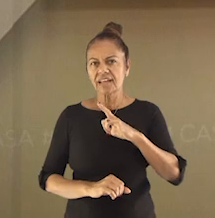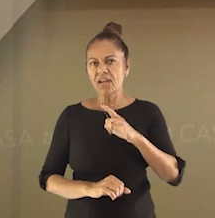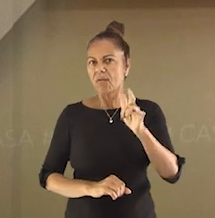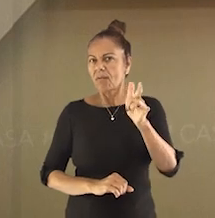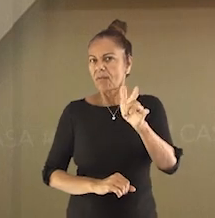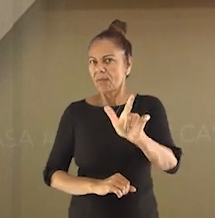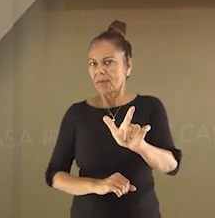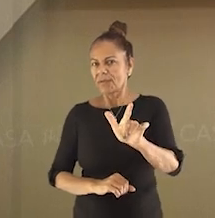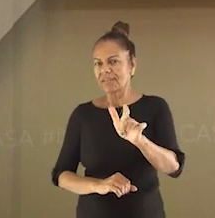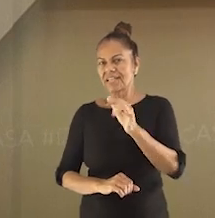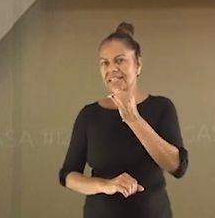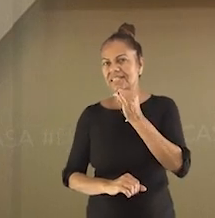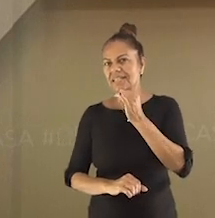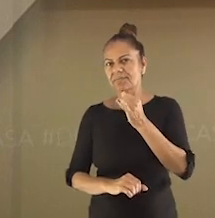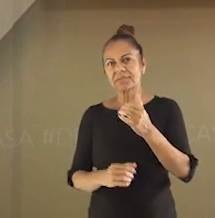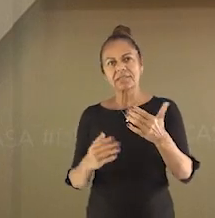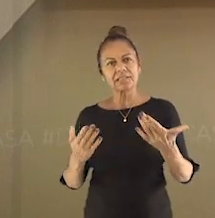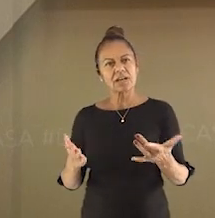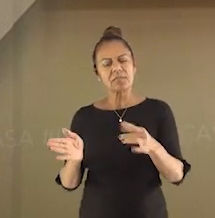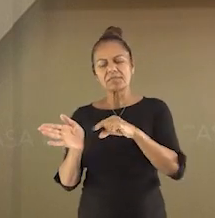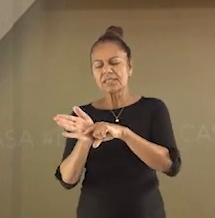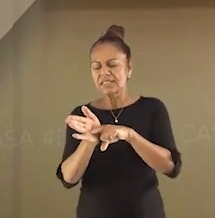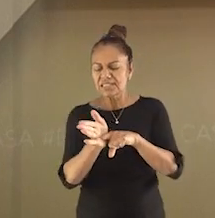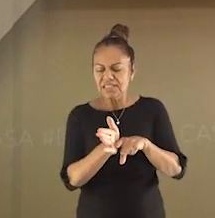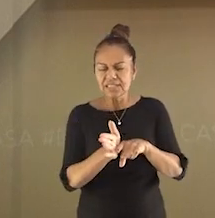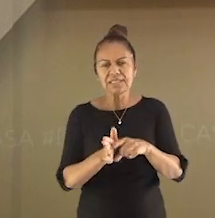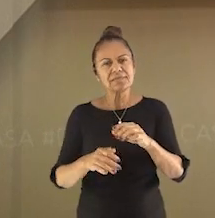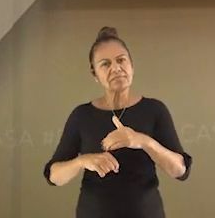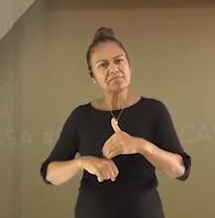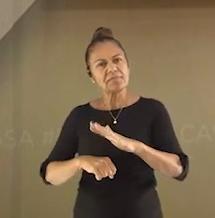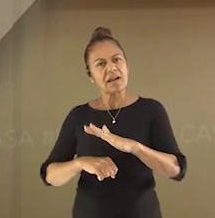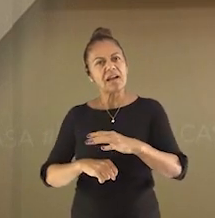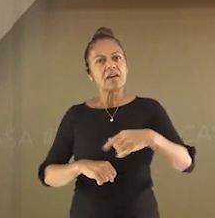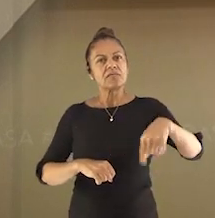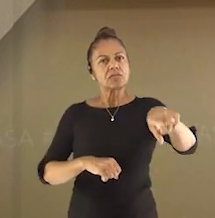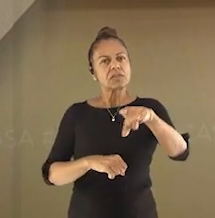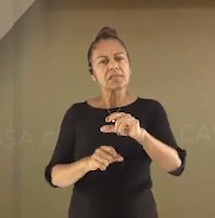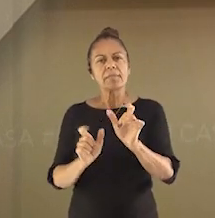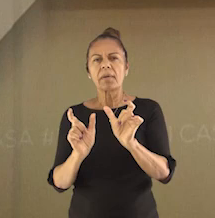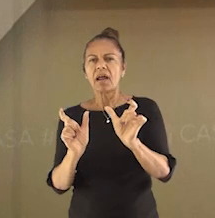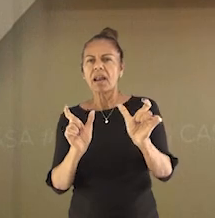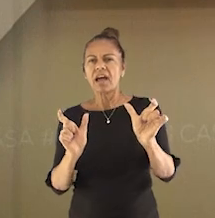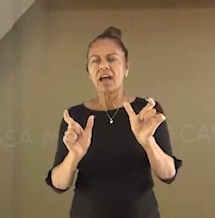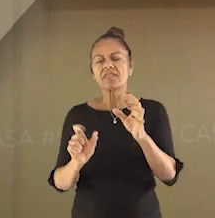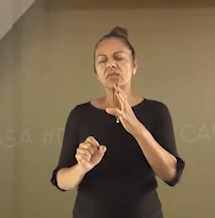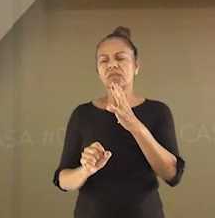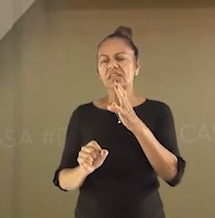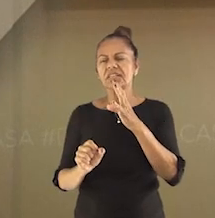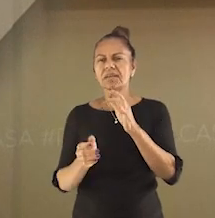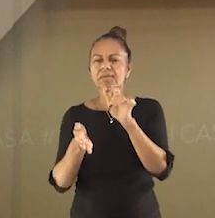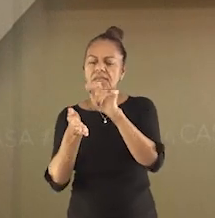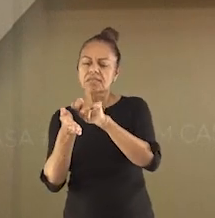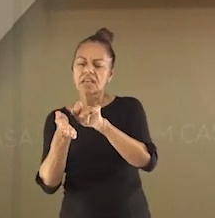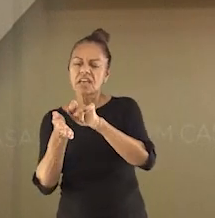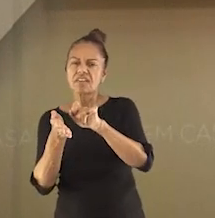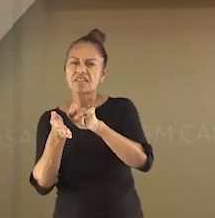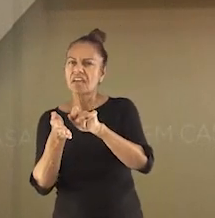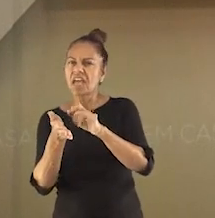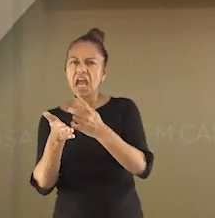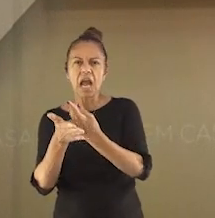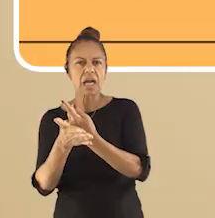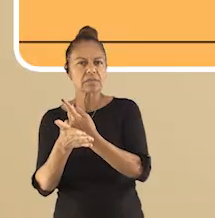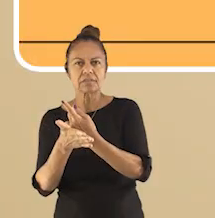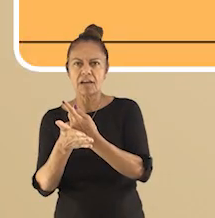exemplos? Então pesquise mais. Conhecendo as palavras, você não corre o risco de escrevê-las